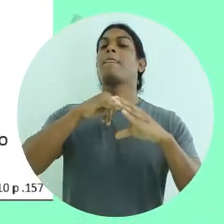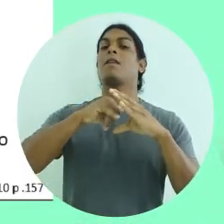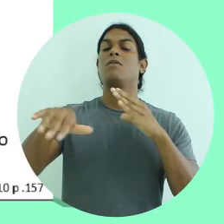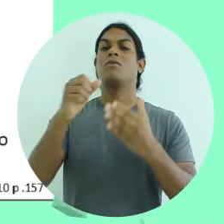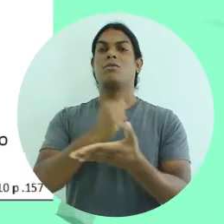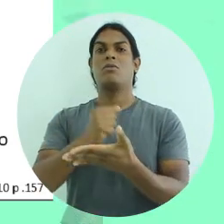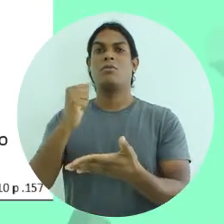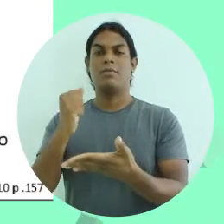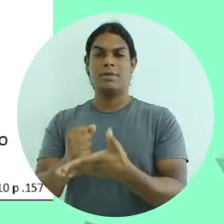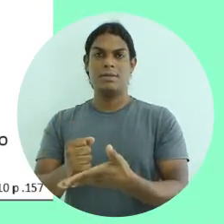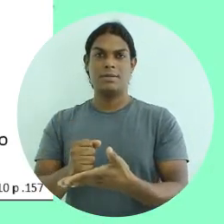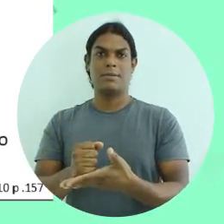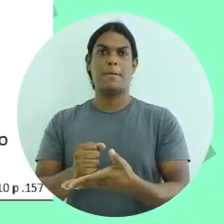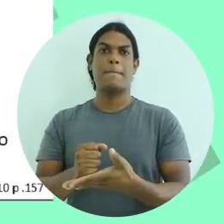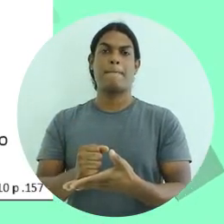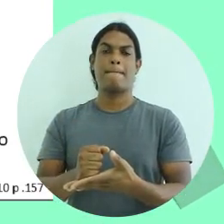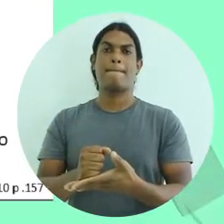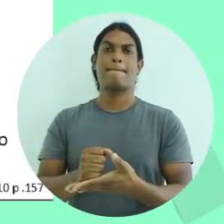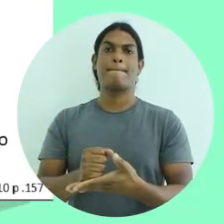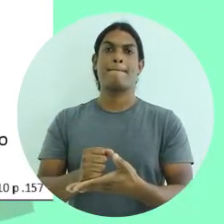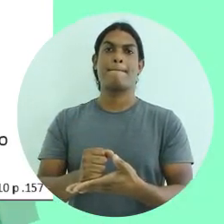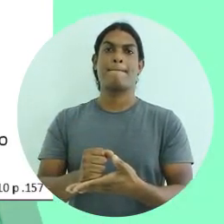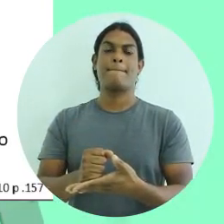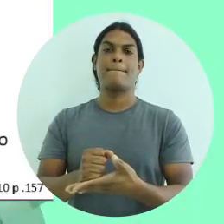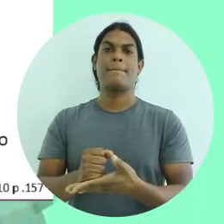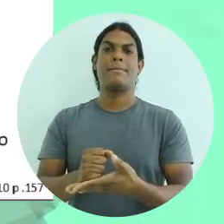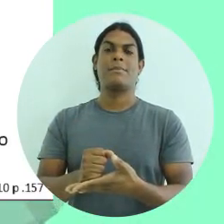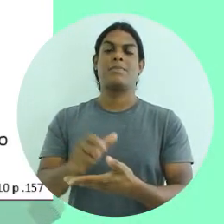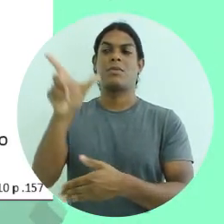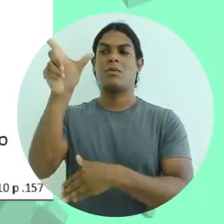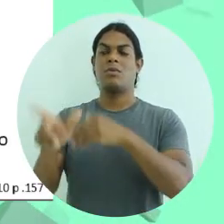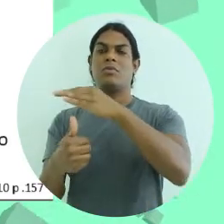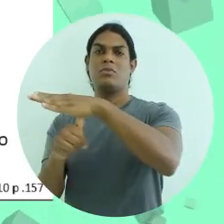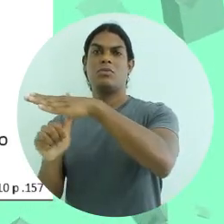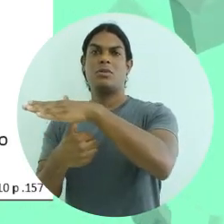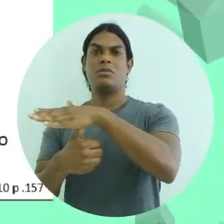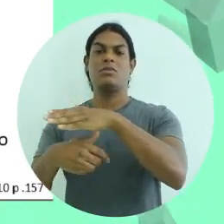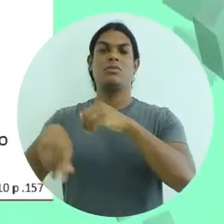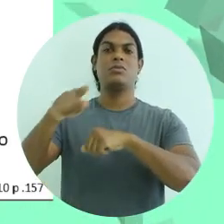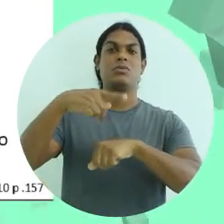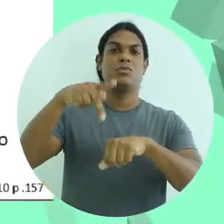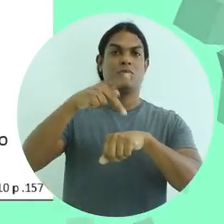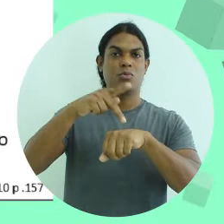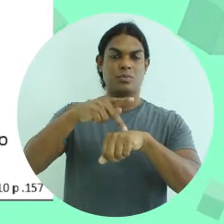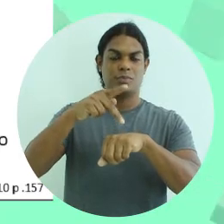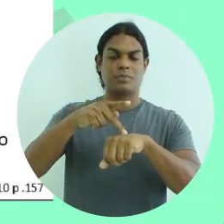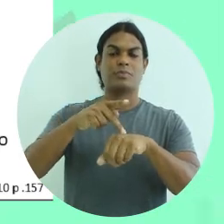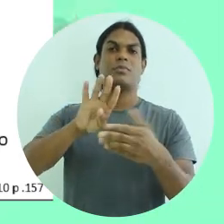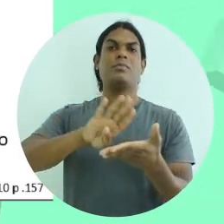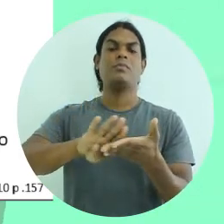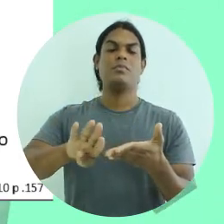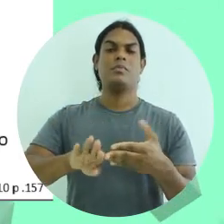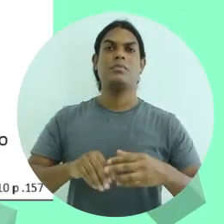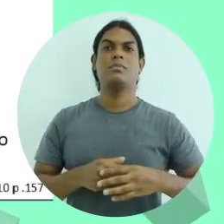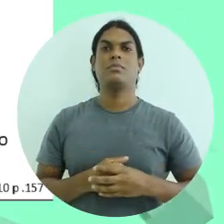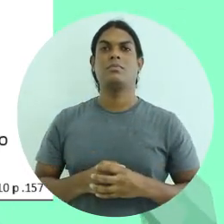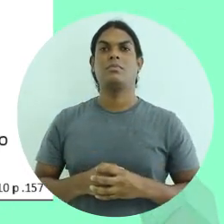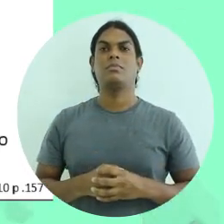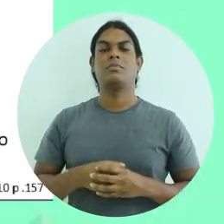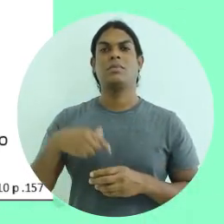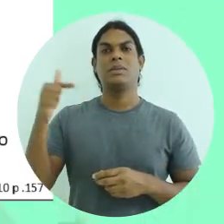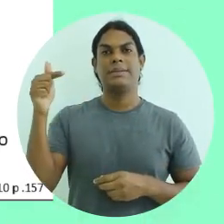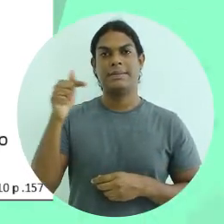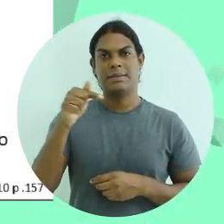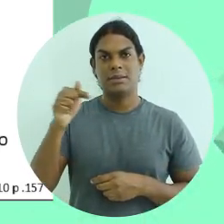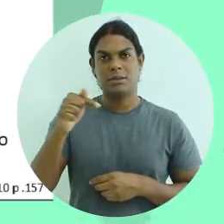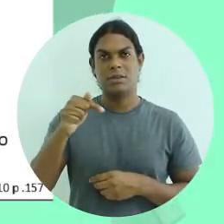documentação, aliás, para o exportador no exterior. Na verdade, para o banco cobrador do exportador. Sétimo